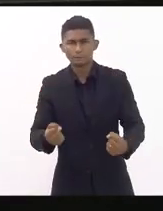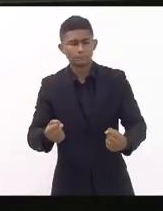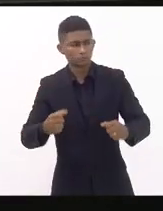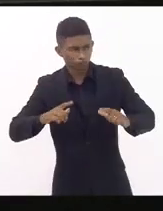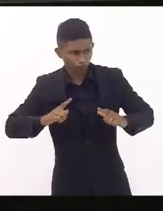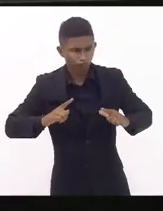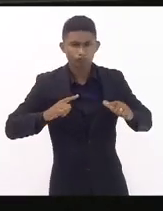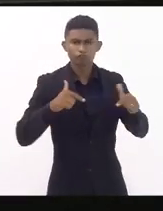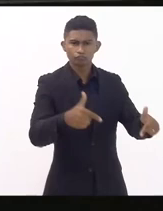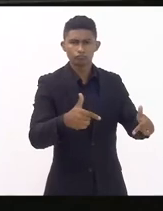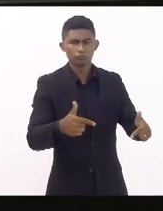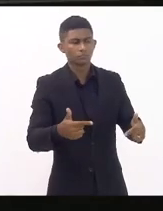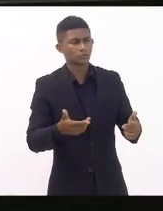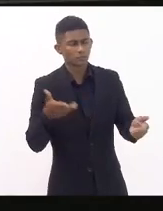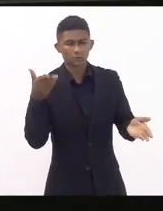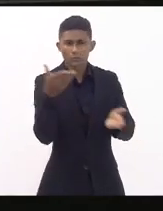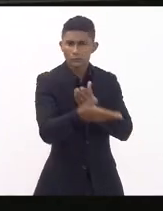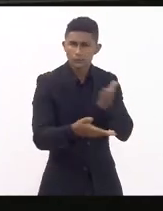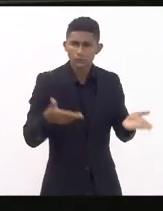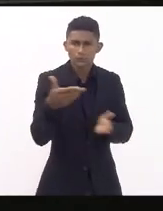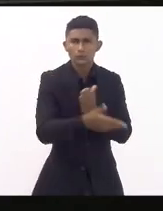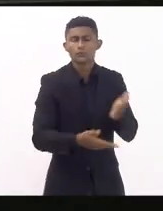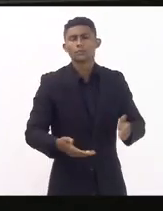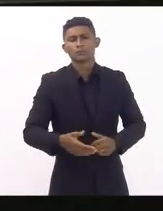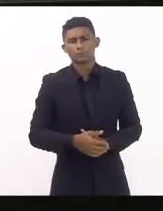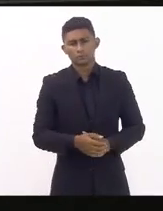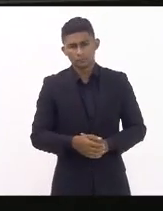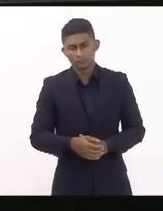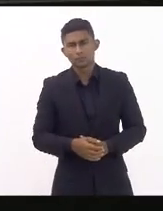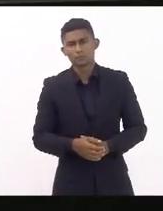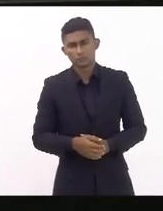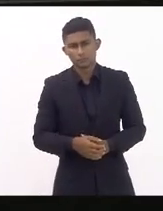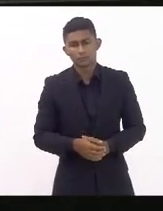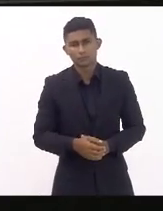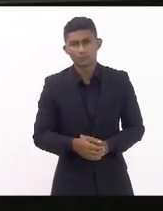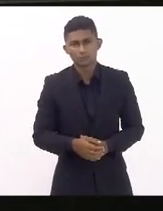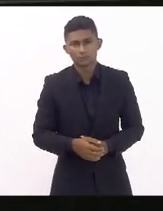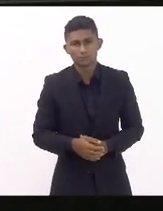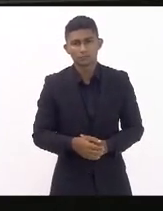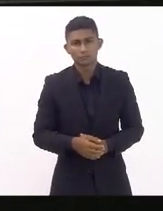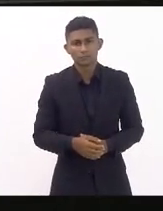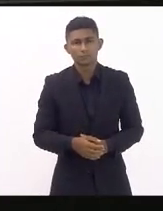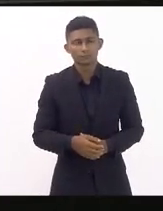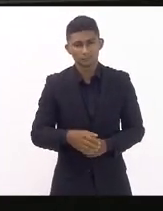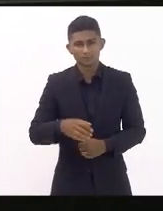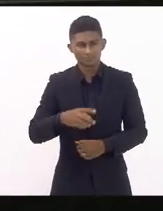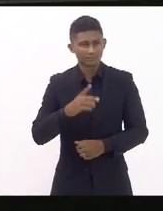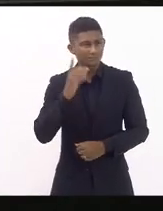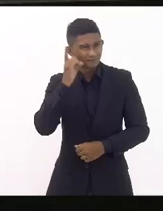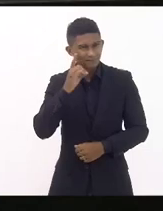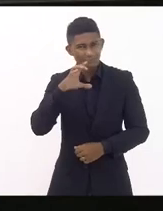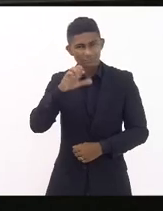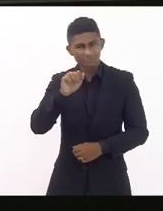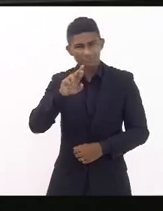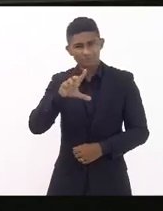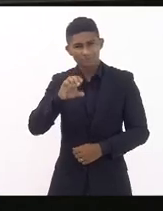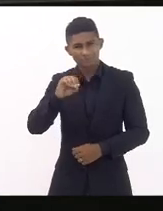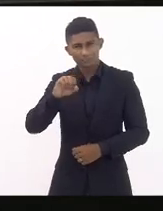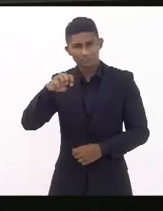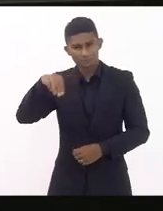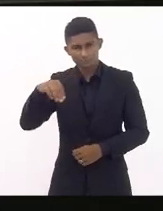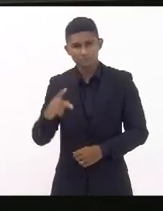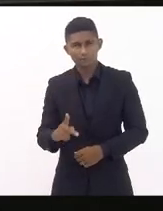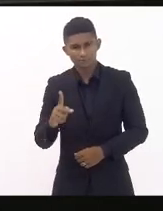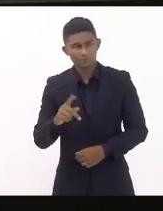de acautelar, de cuidar e de possibilitar a reinserção. Como falou aqui o deputado Carlos Mink, de